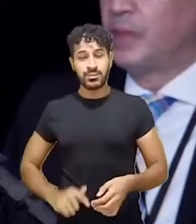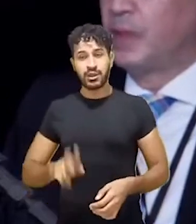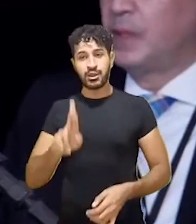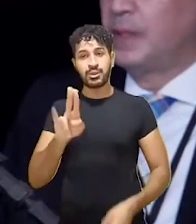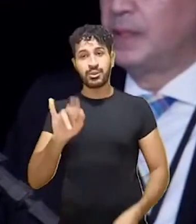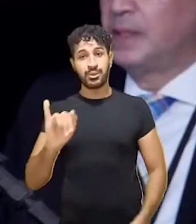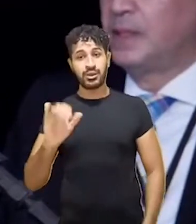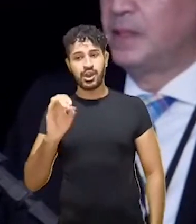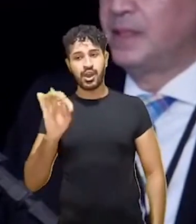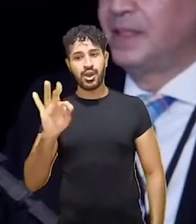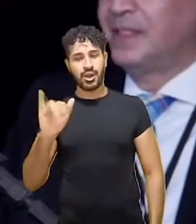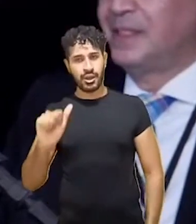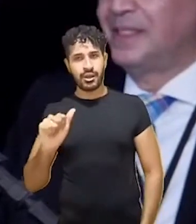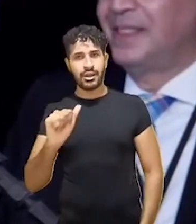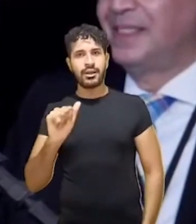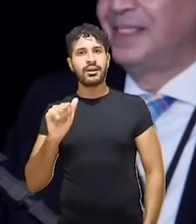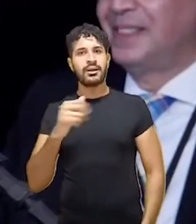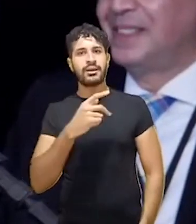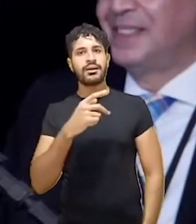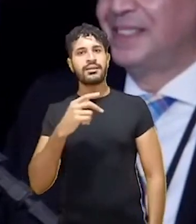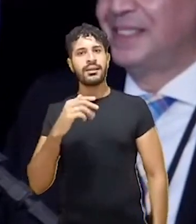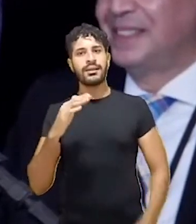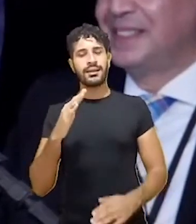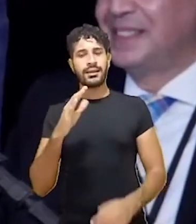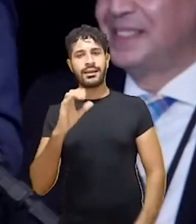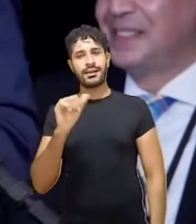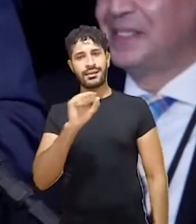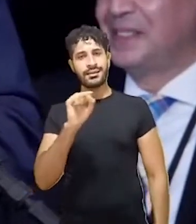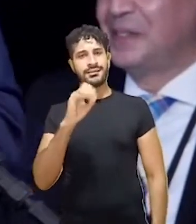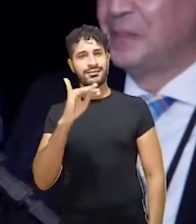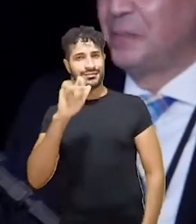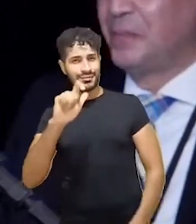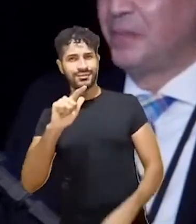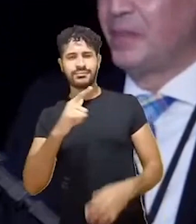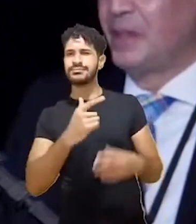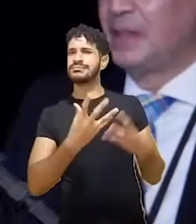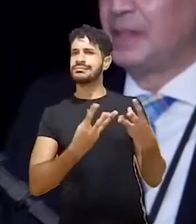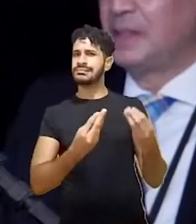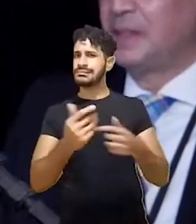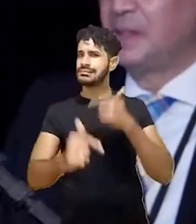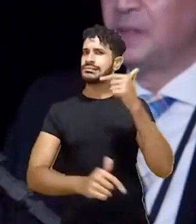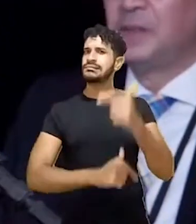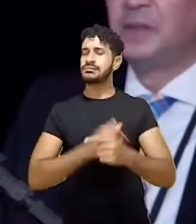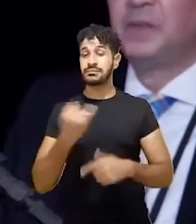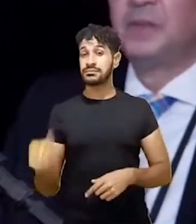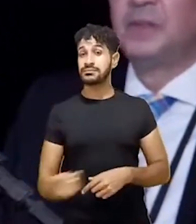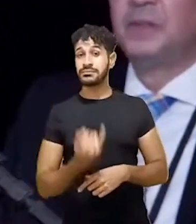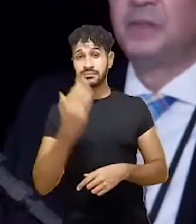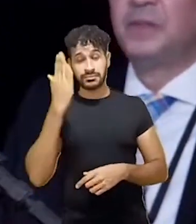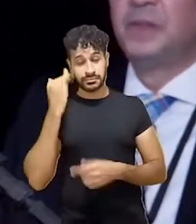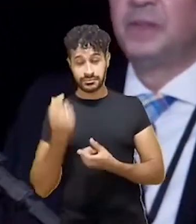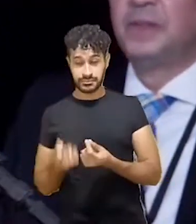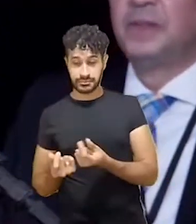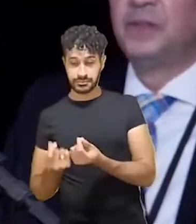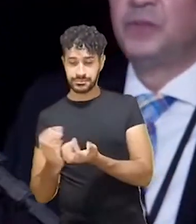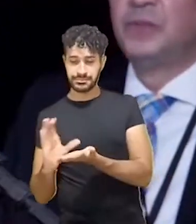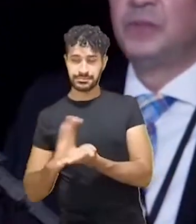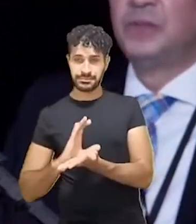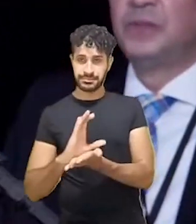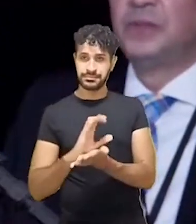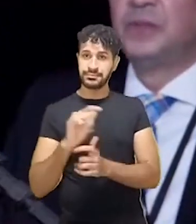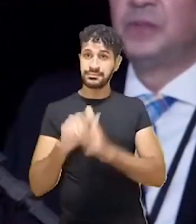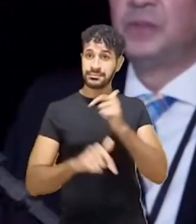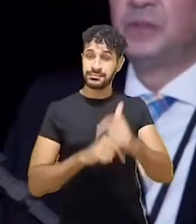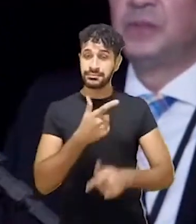chefe da casa civil Vai ter muito trabalho é importante vocês saberem que o orçamento que nós vamos trabalhar em